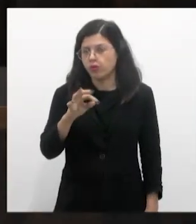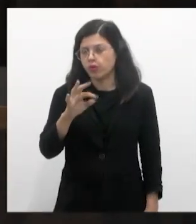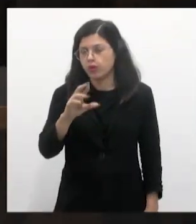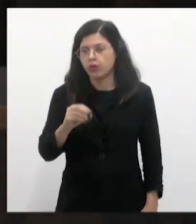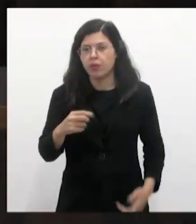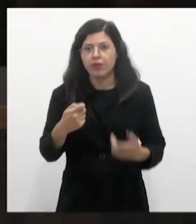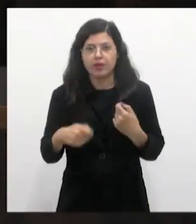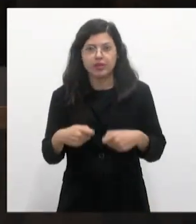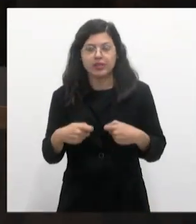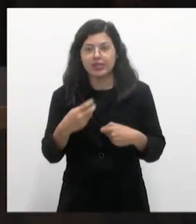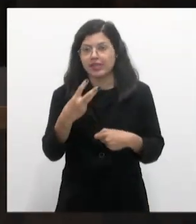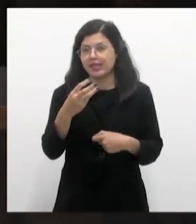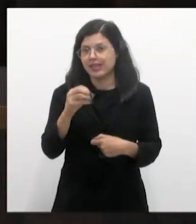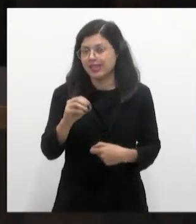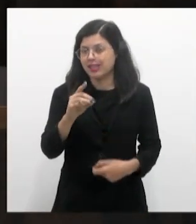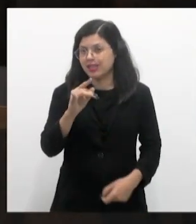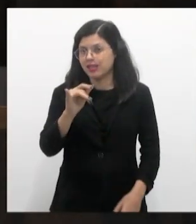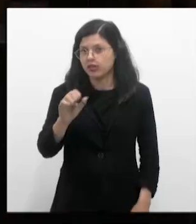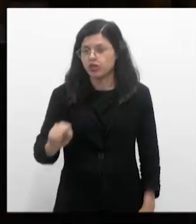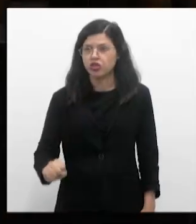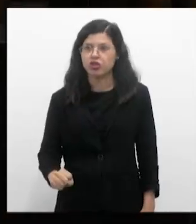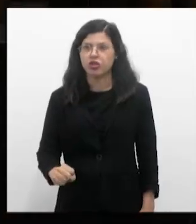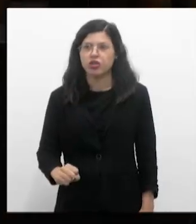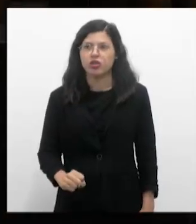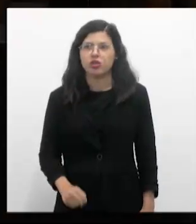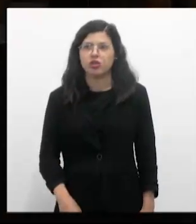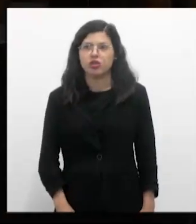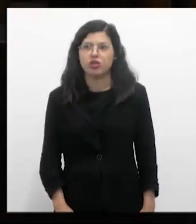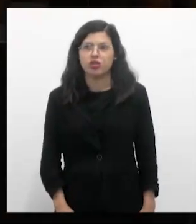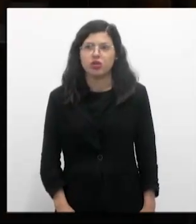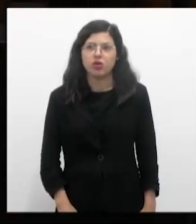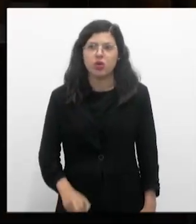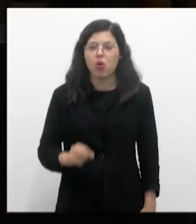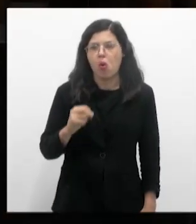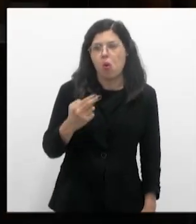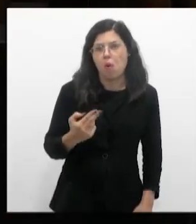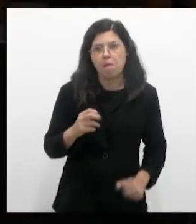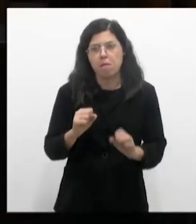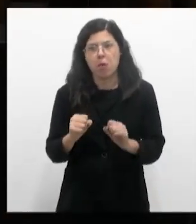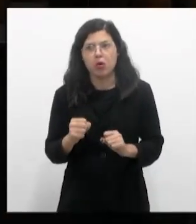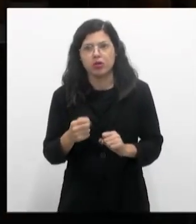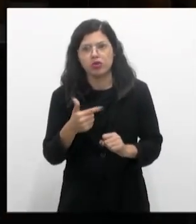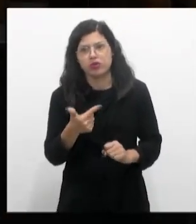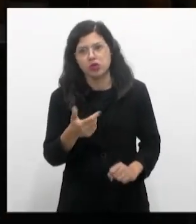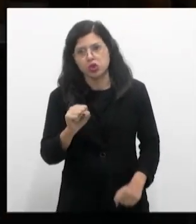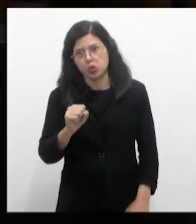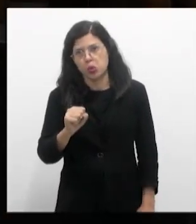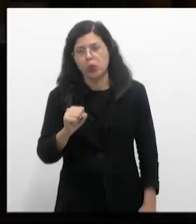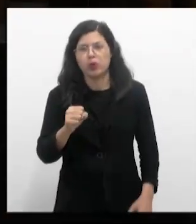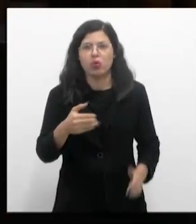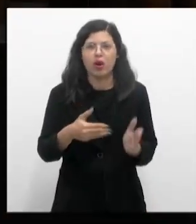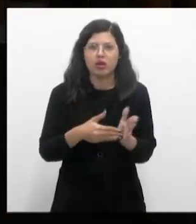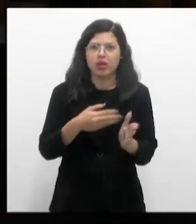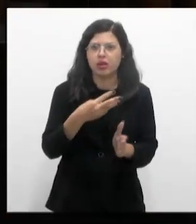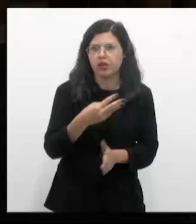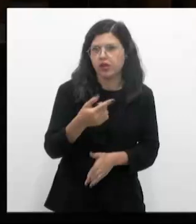dias, mais ou menos 2 dias, isto é, ou com 28 a